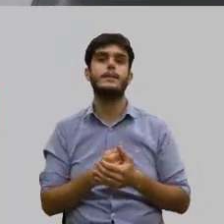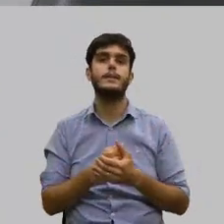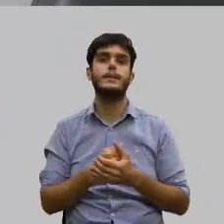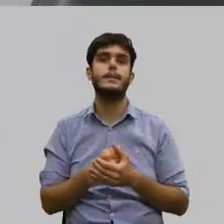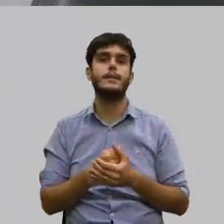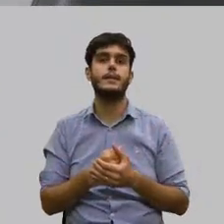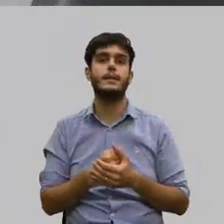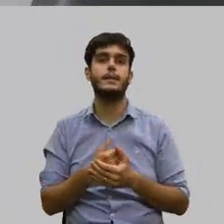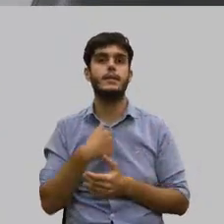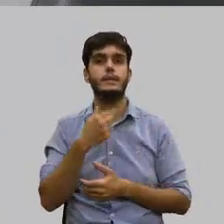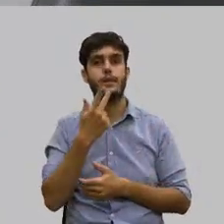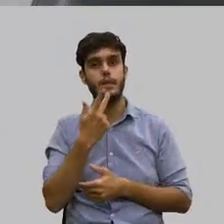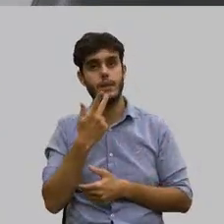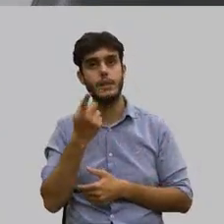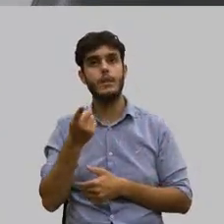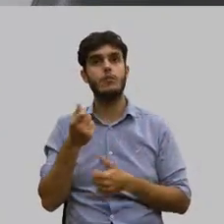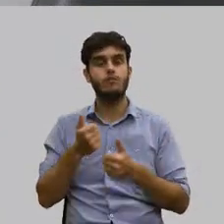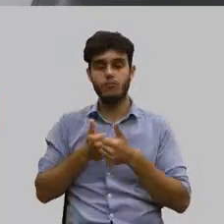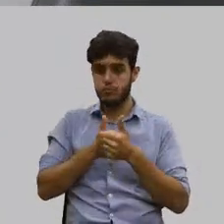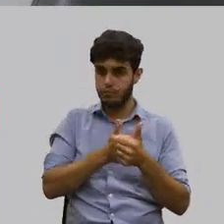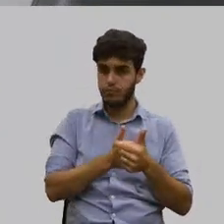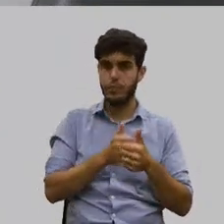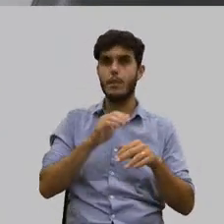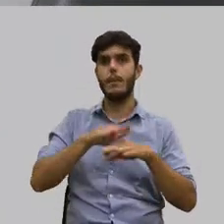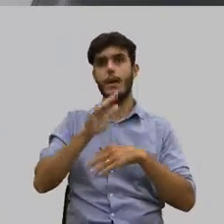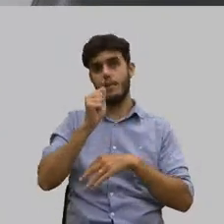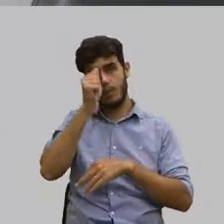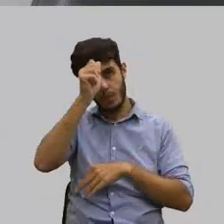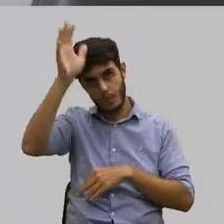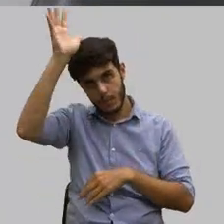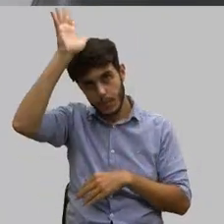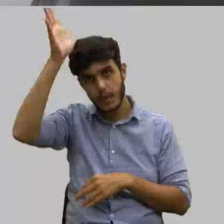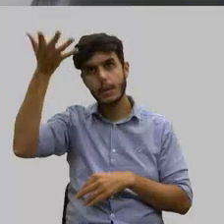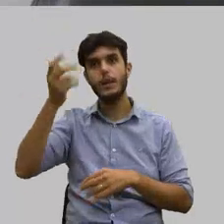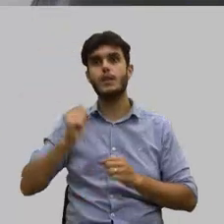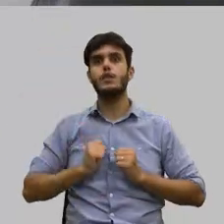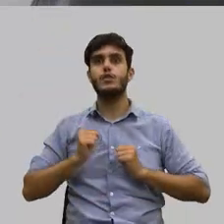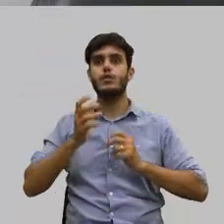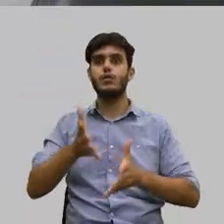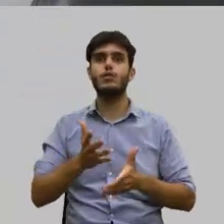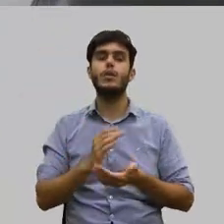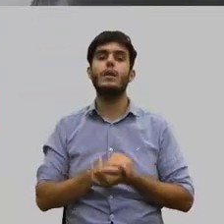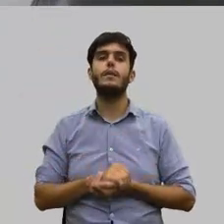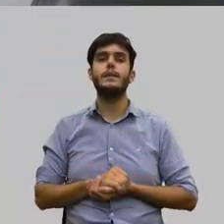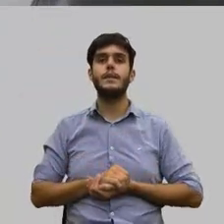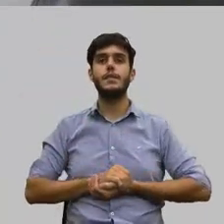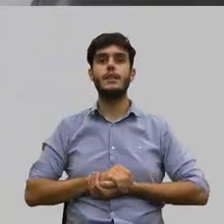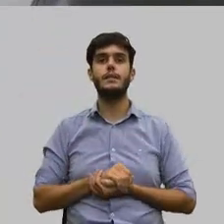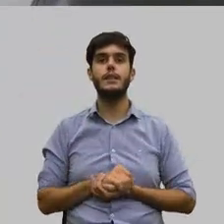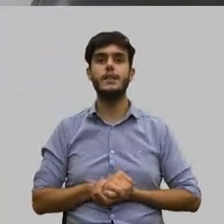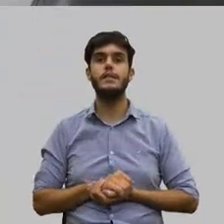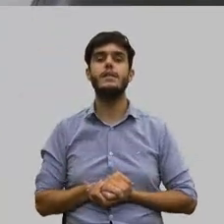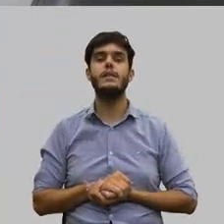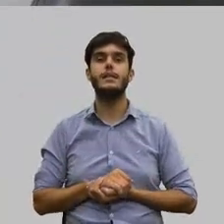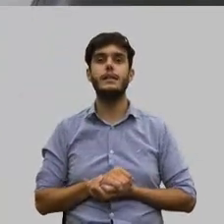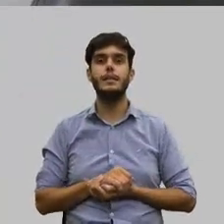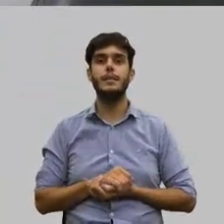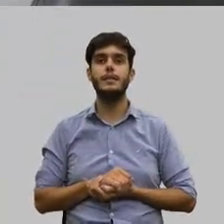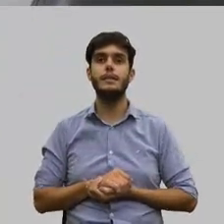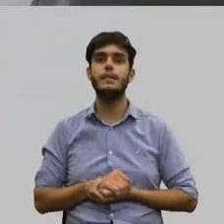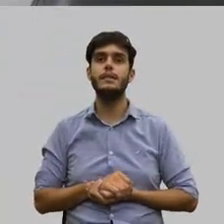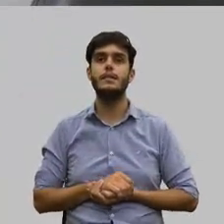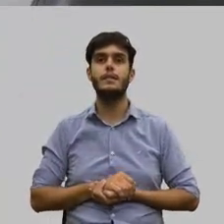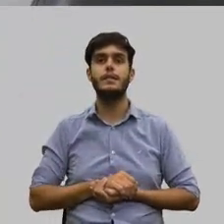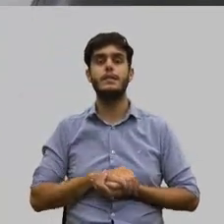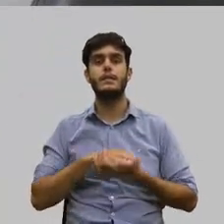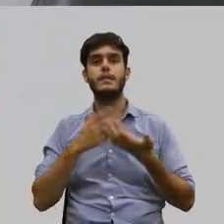deixar acompanhe mais o corpo de bombeiros as ações deles porque é motivo de orgulho para